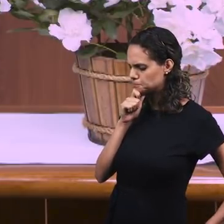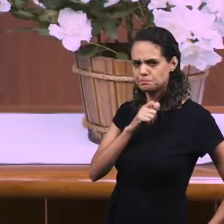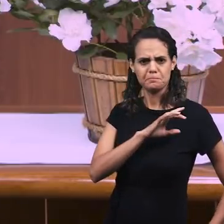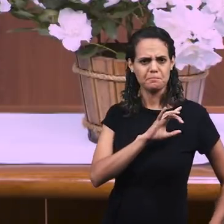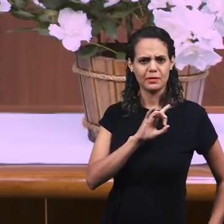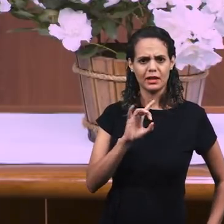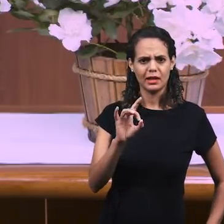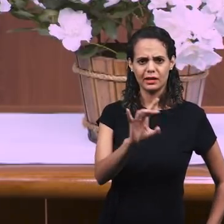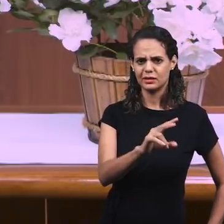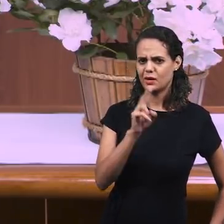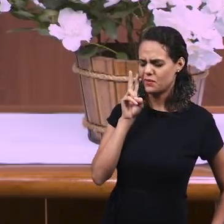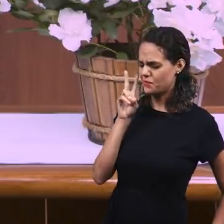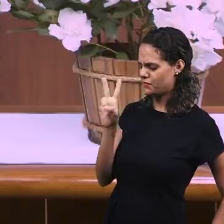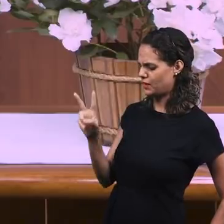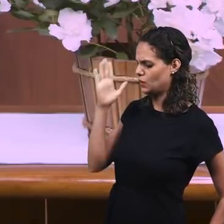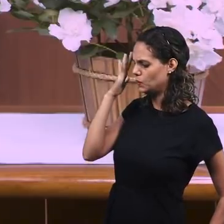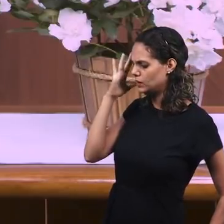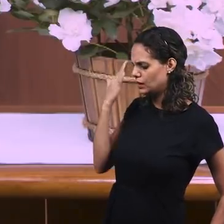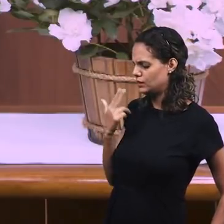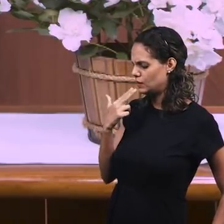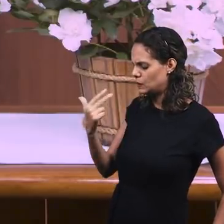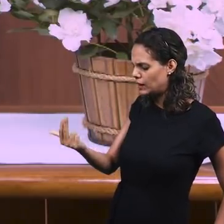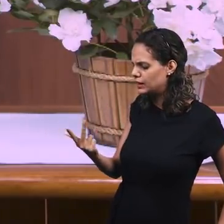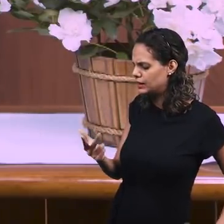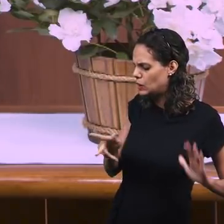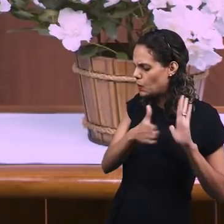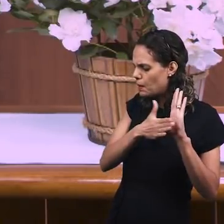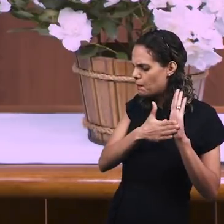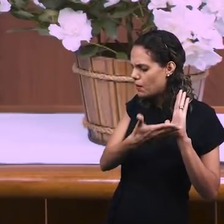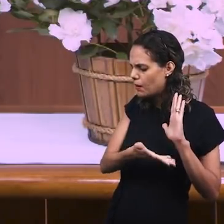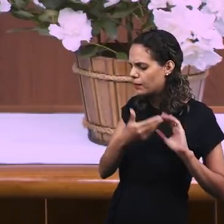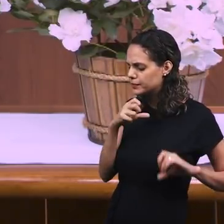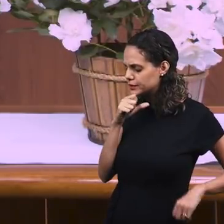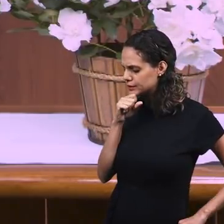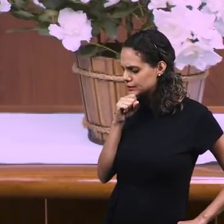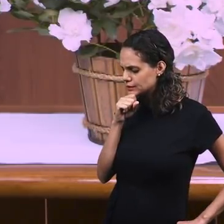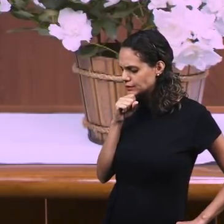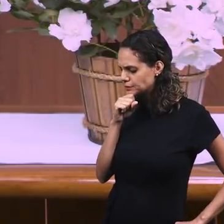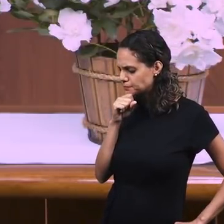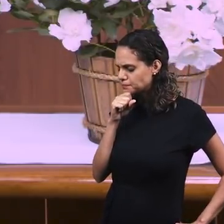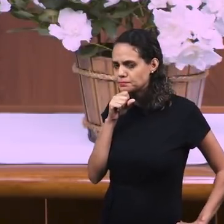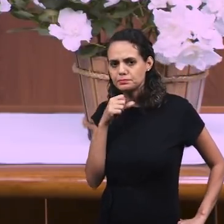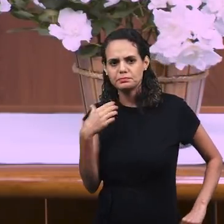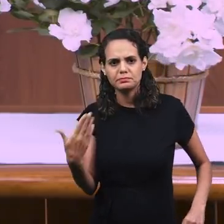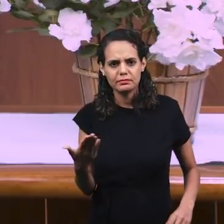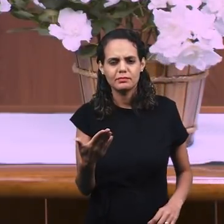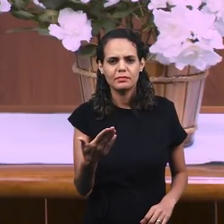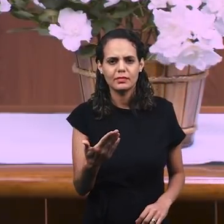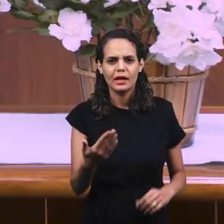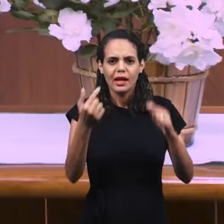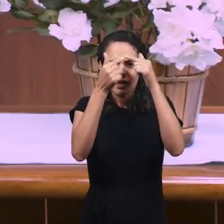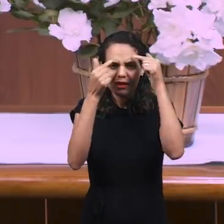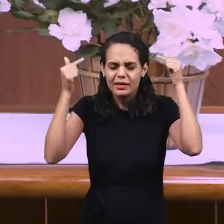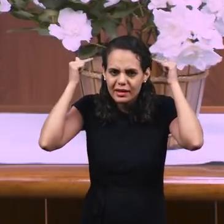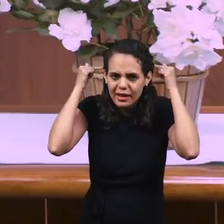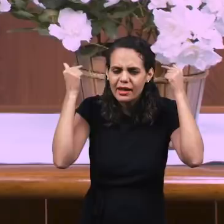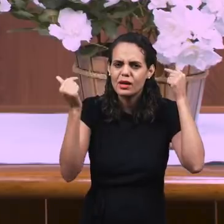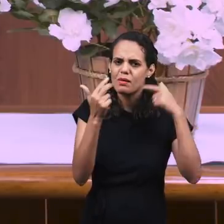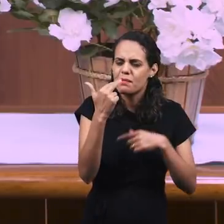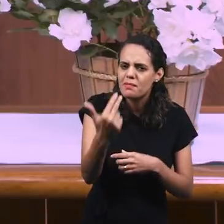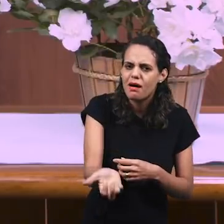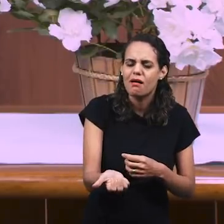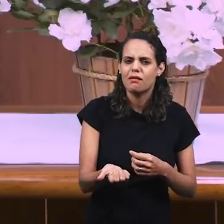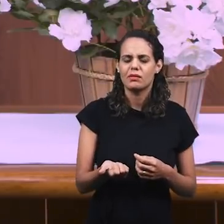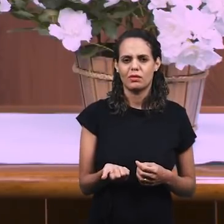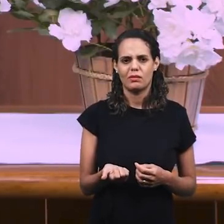e cada um na sua língua, ouvindo a interpretação e entendendo a sua língua, né? Ou que estava latim, ou que era em grego, ou